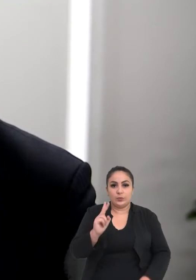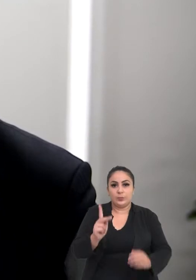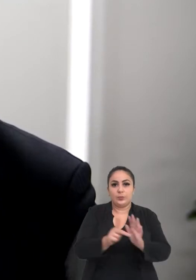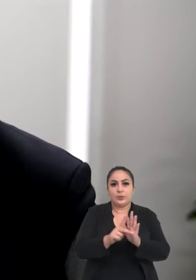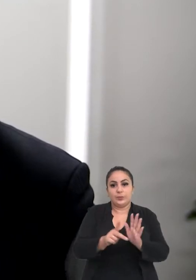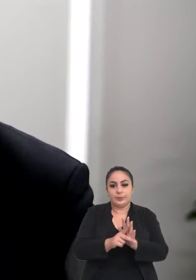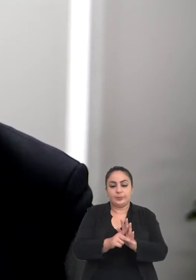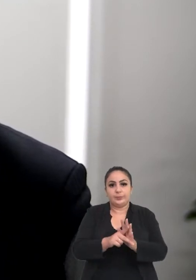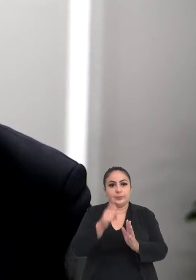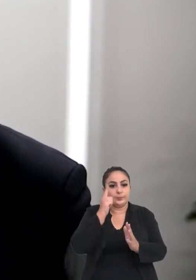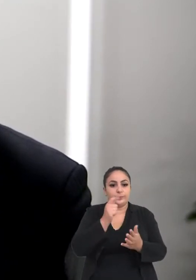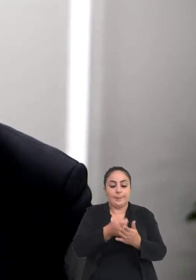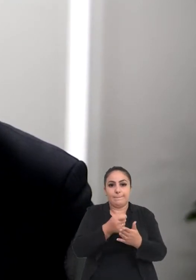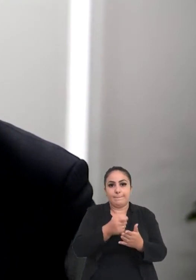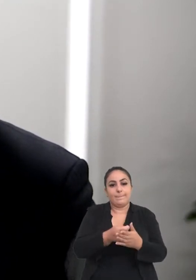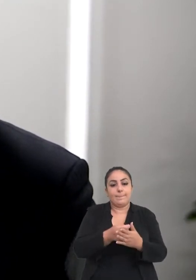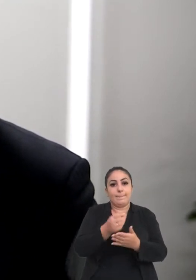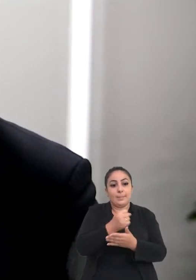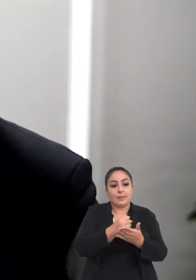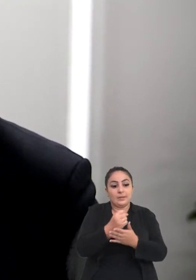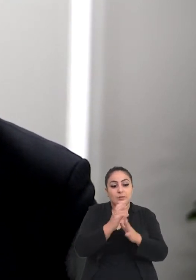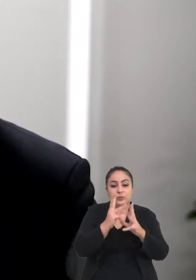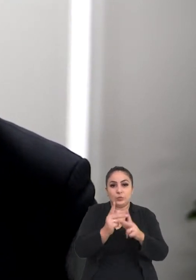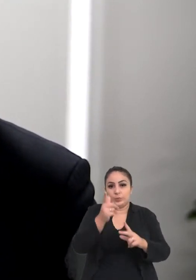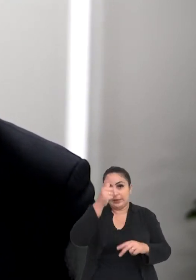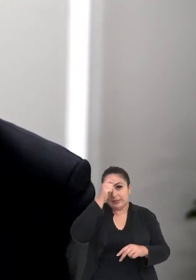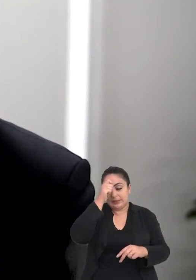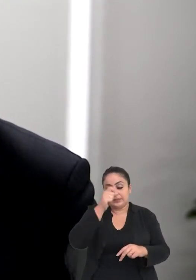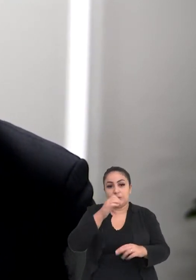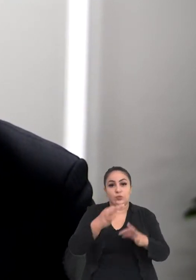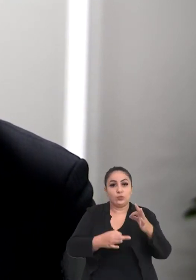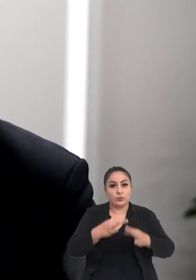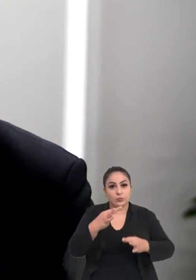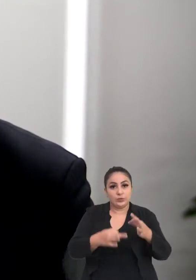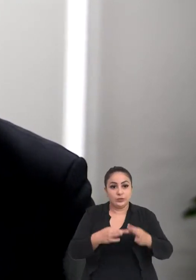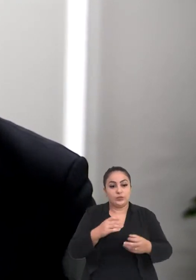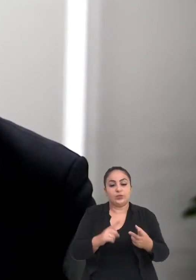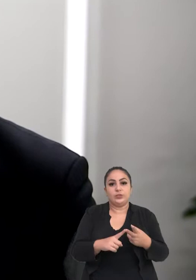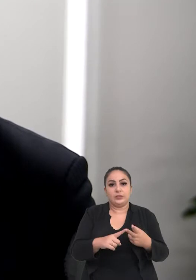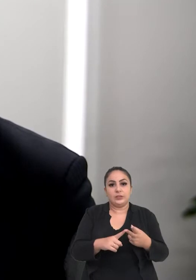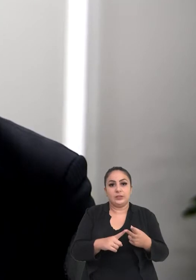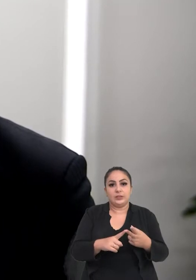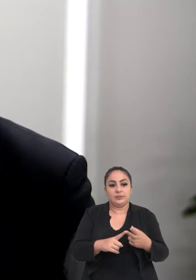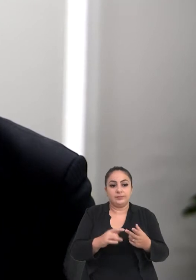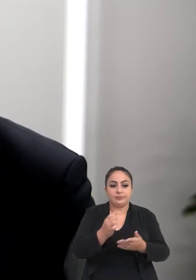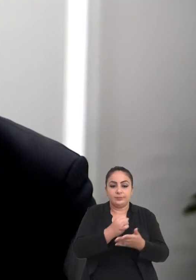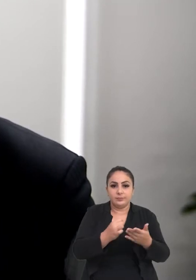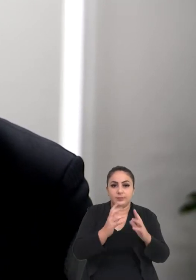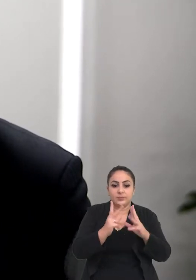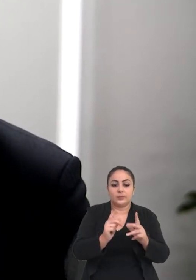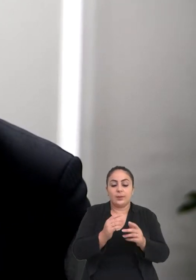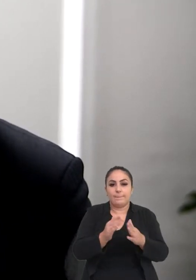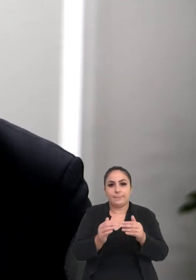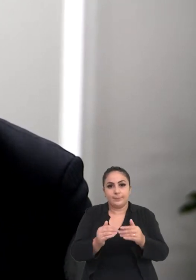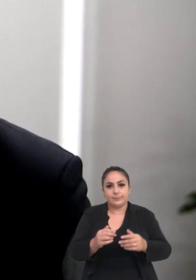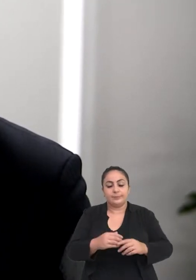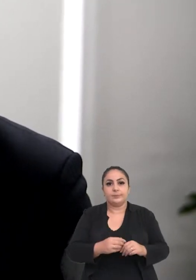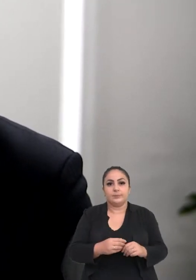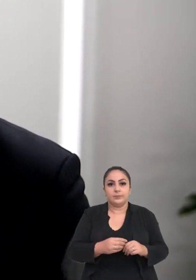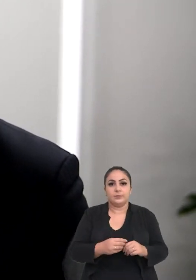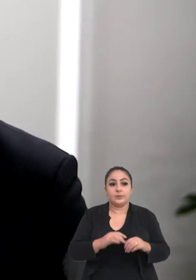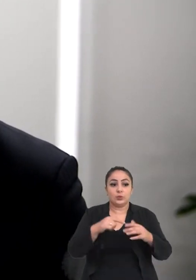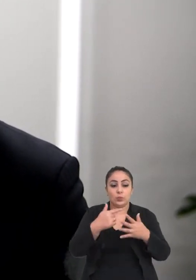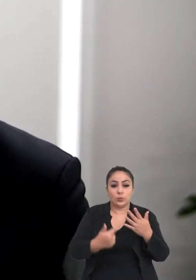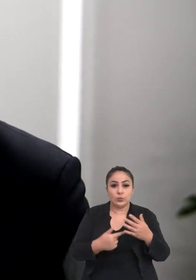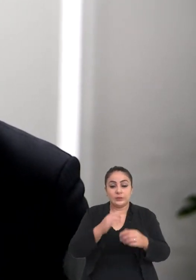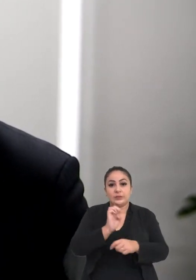o contribuinte paga, com base numa análise jurídica, né, na razoabilidade da cobrança,